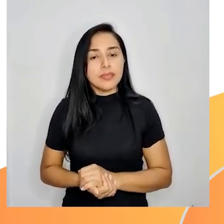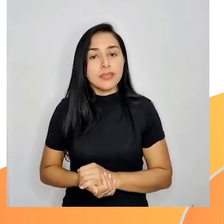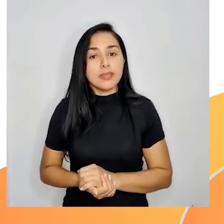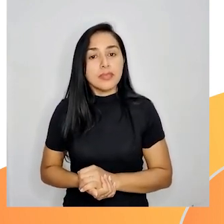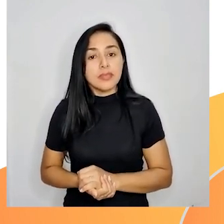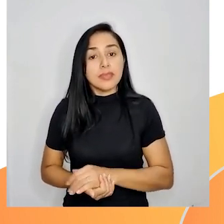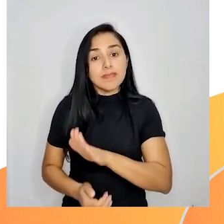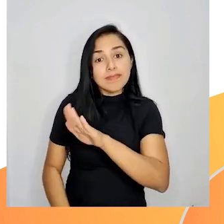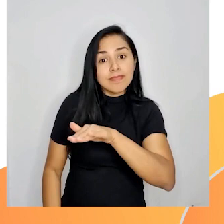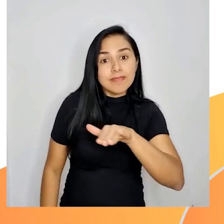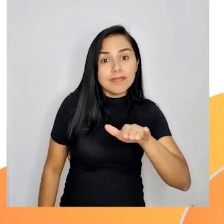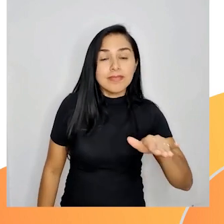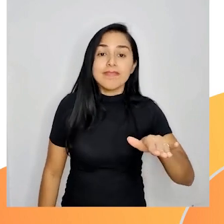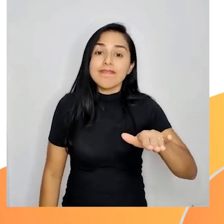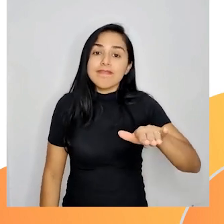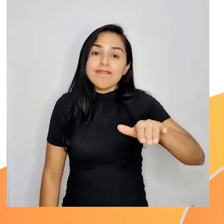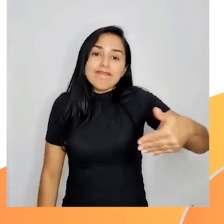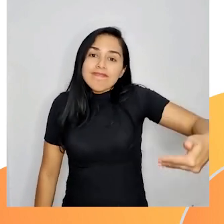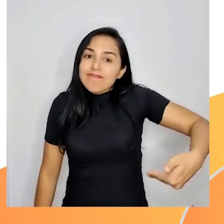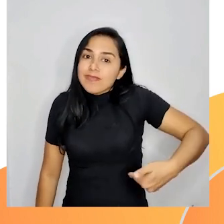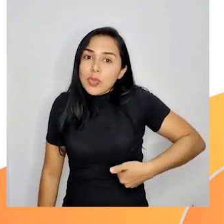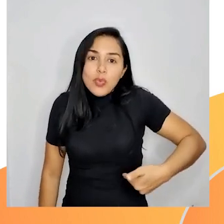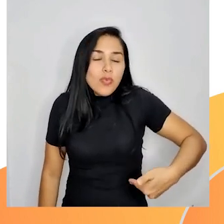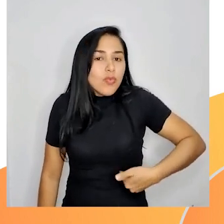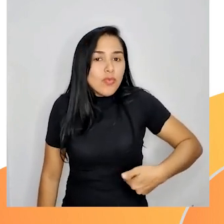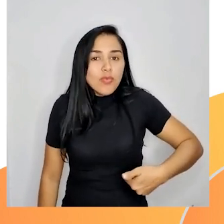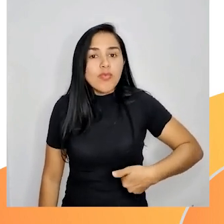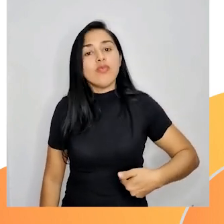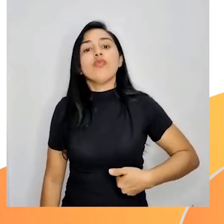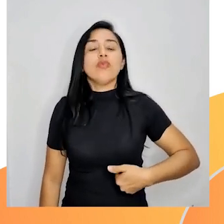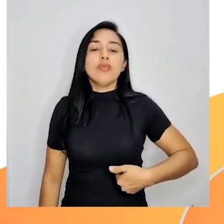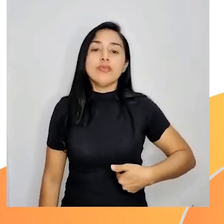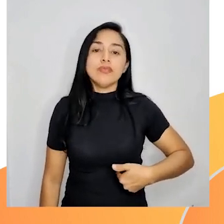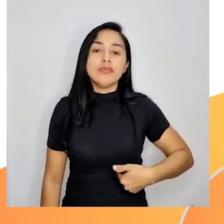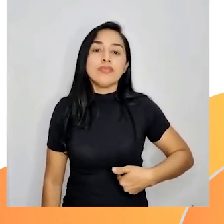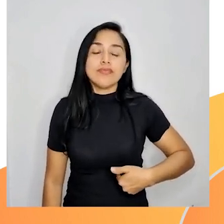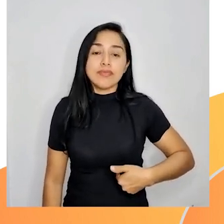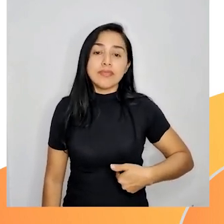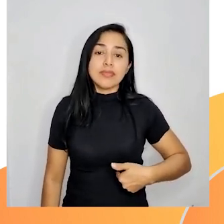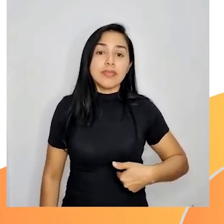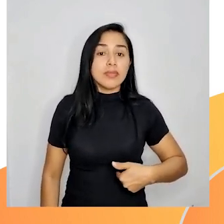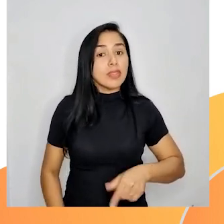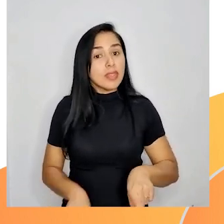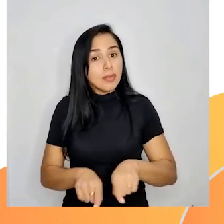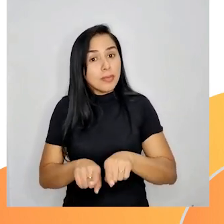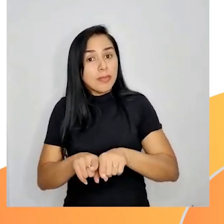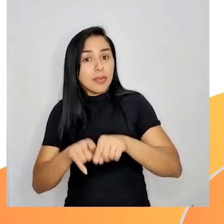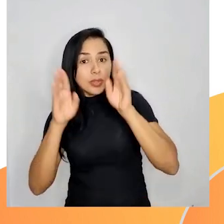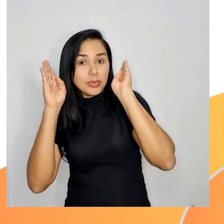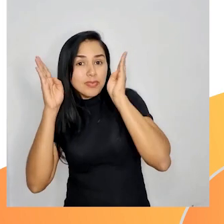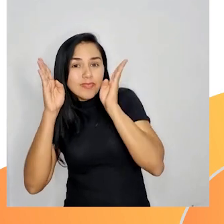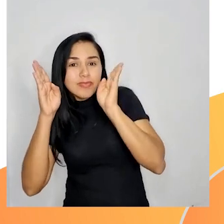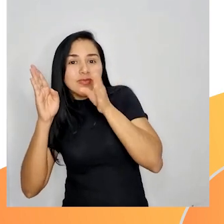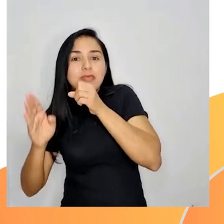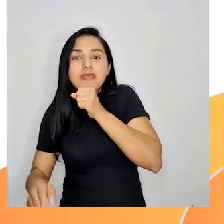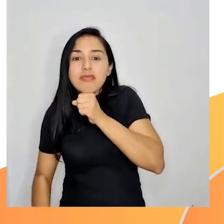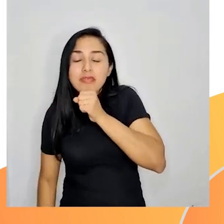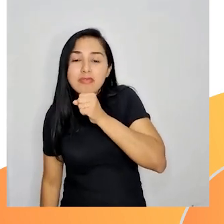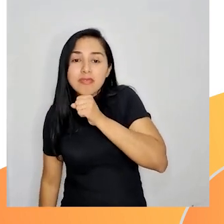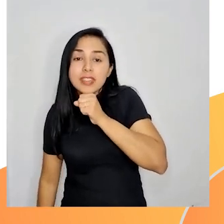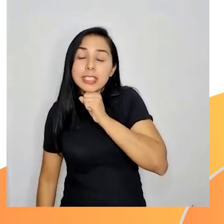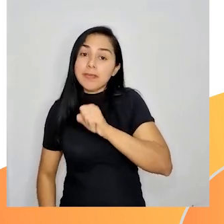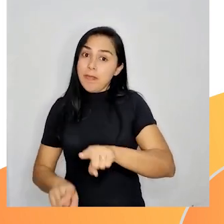meninos passam fome. Os meninos são subnutridos. Os burros, eles são velhos.